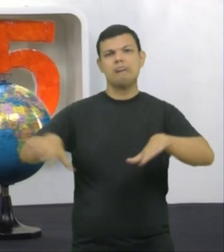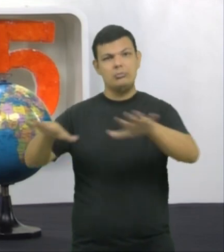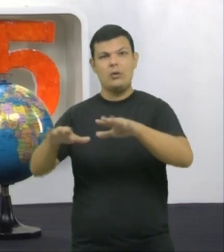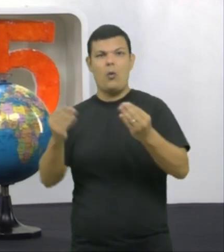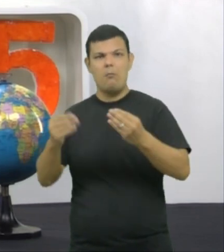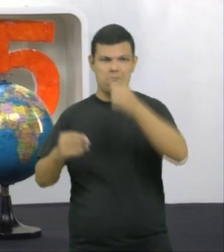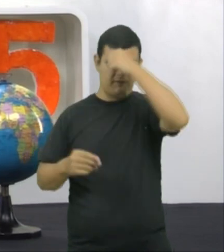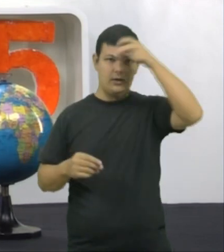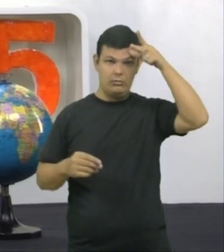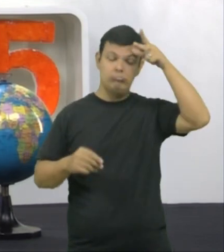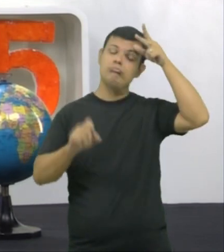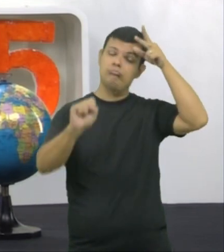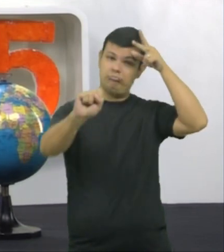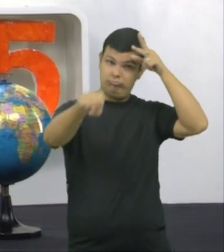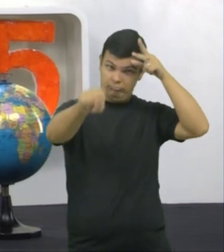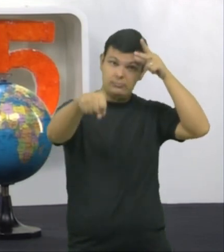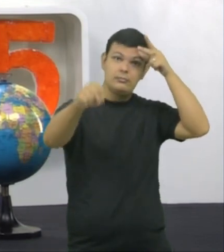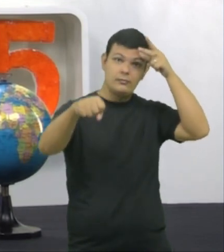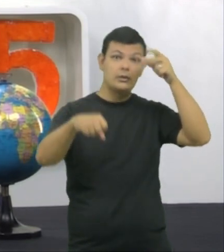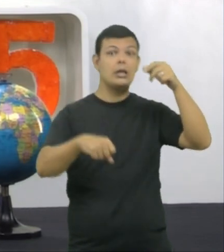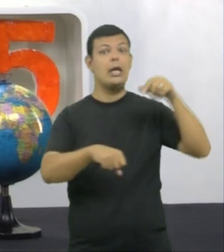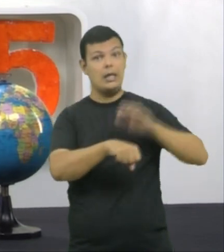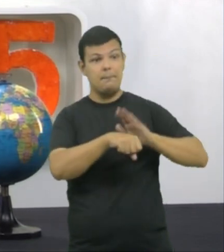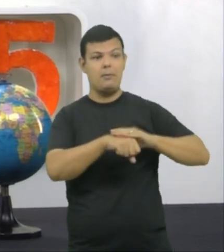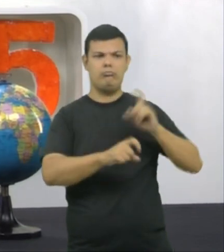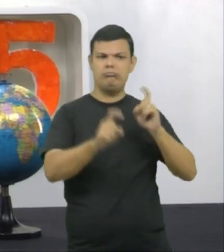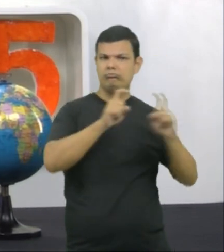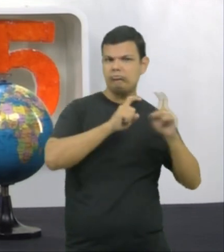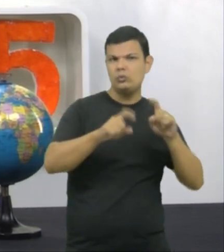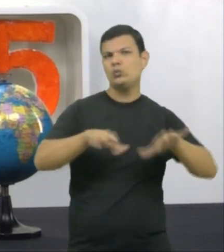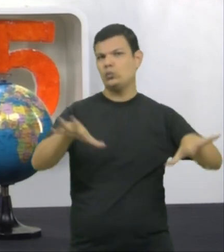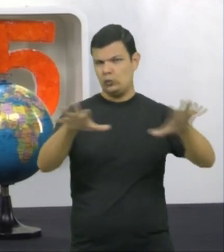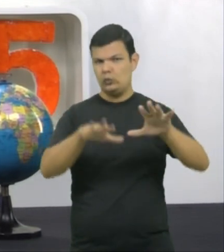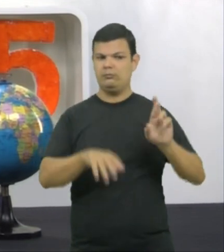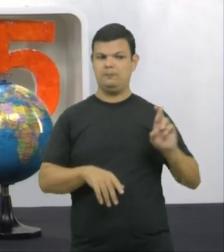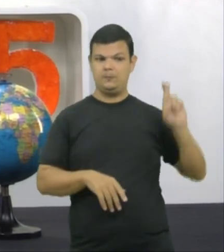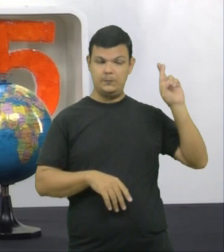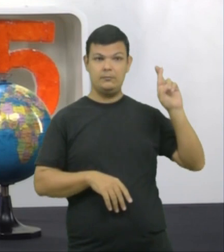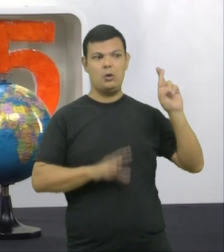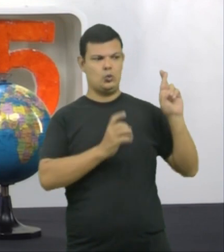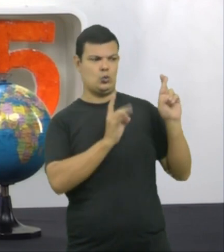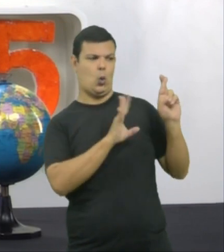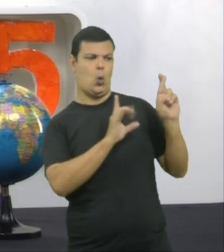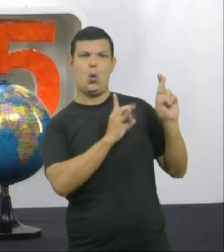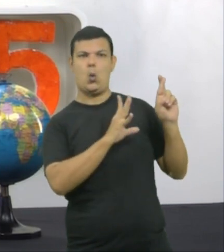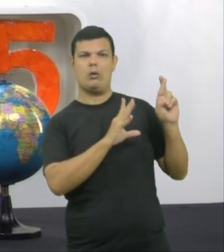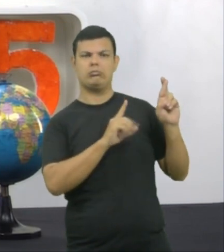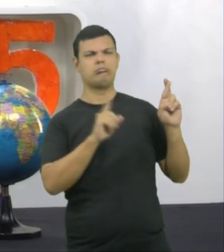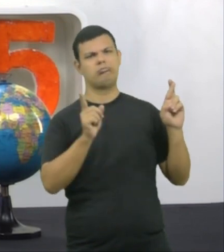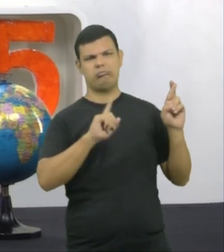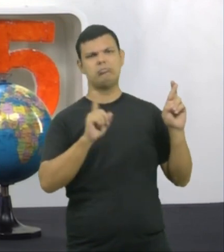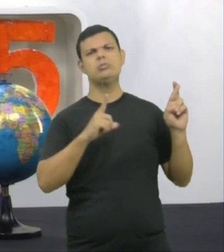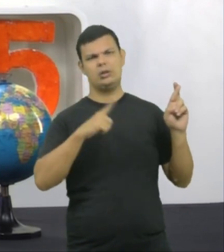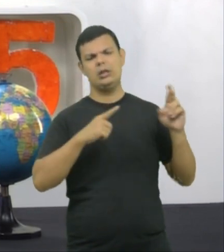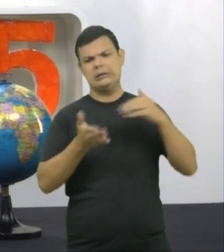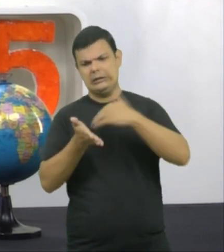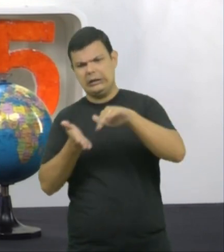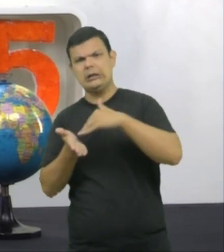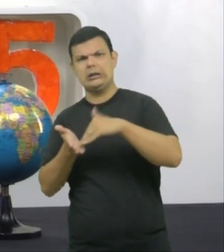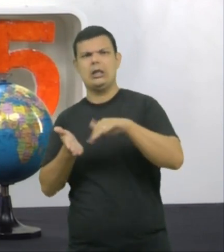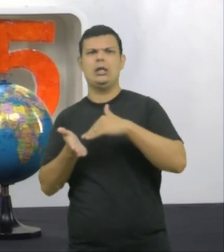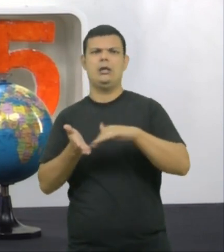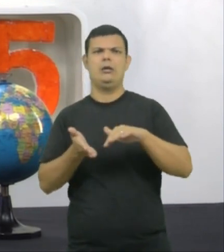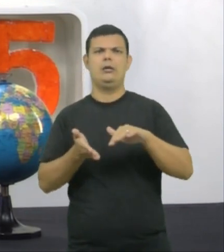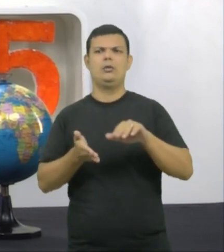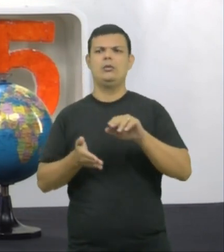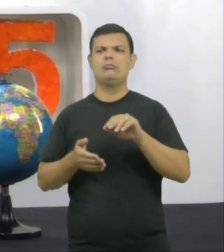prefeito? Sim, o prefeito executa tudo isso, mas não sozinho, tá? Junto com seus secretários que são